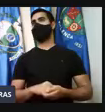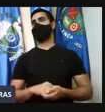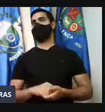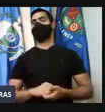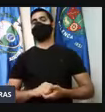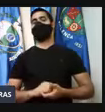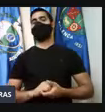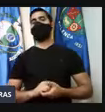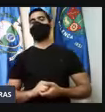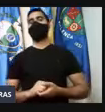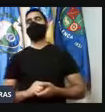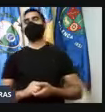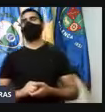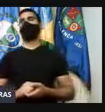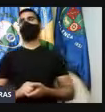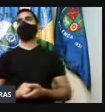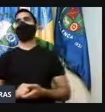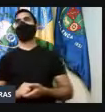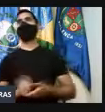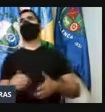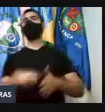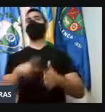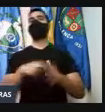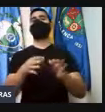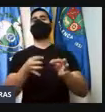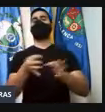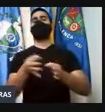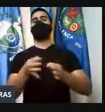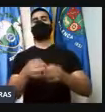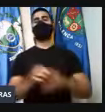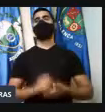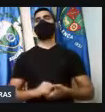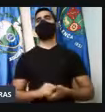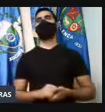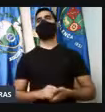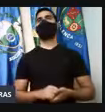Vamos agora para a leitura dos projetos. Projeto de lei